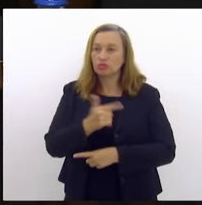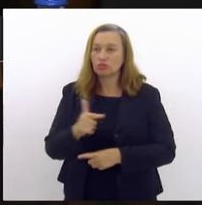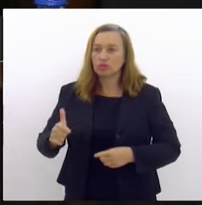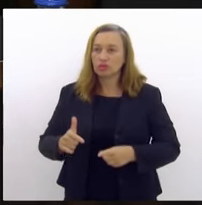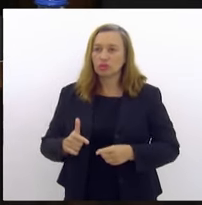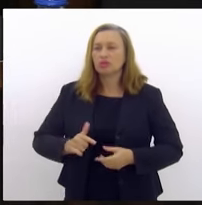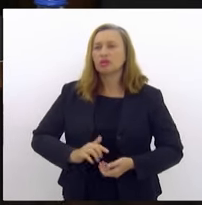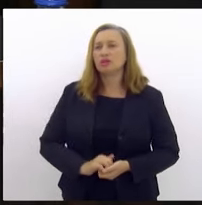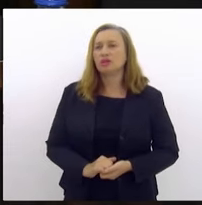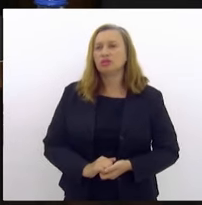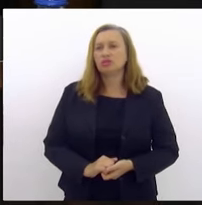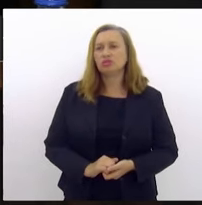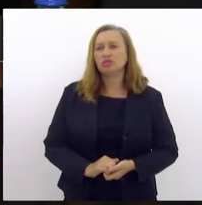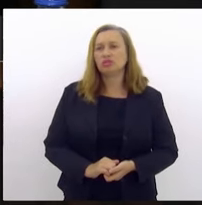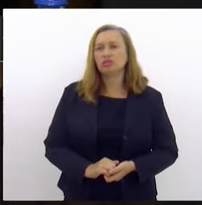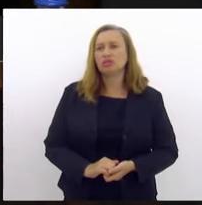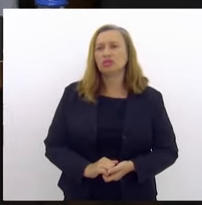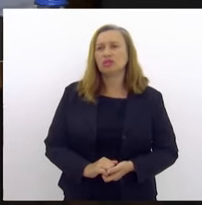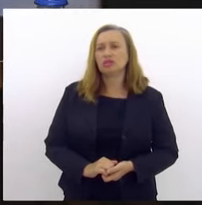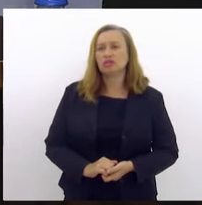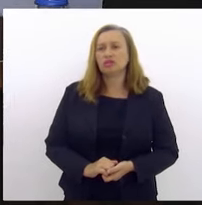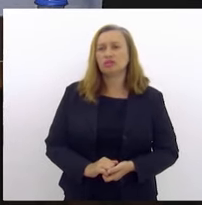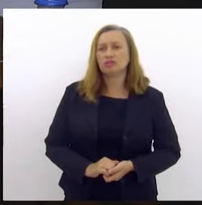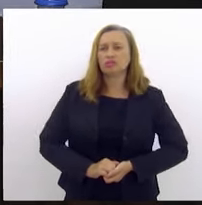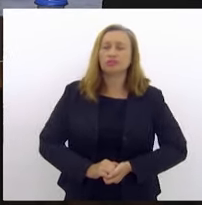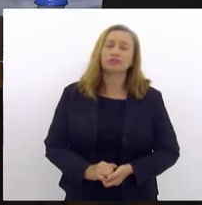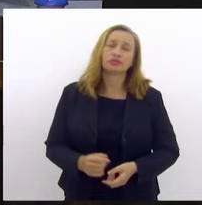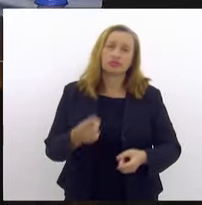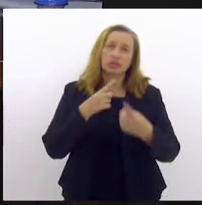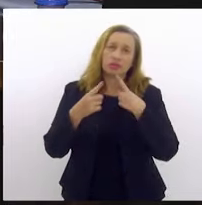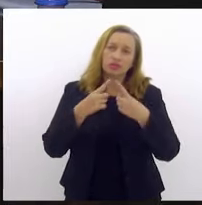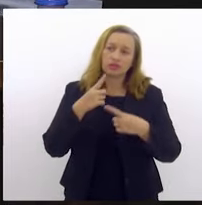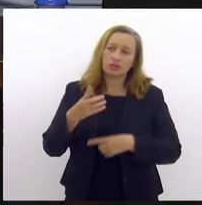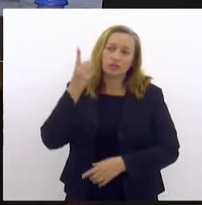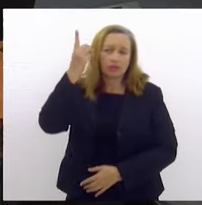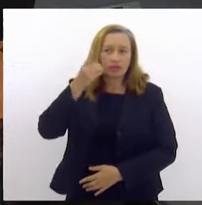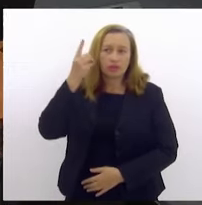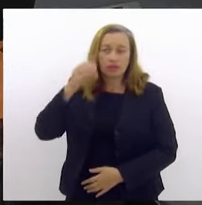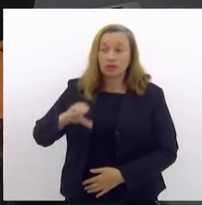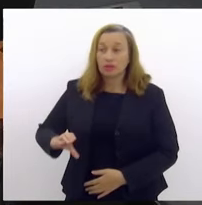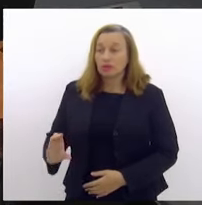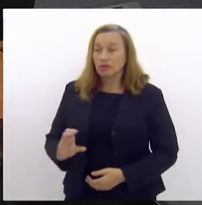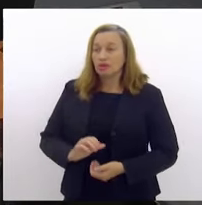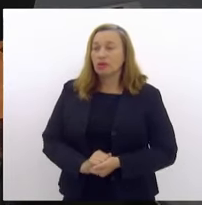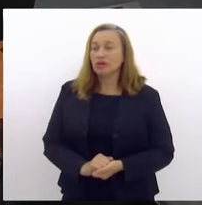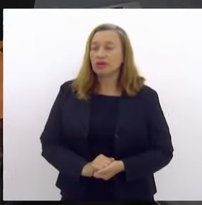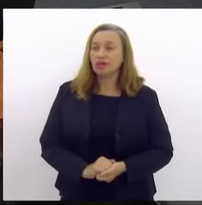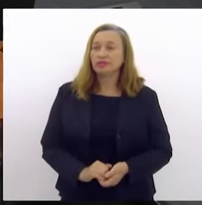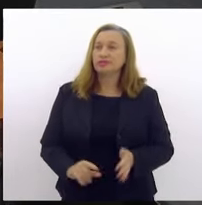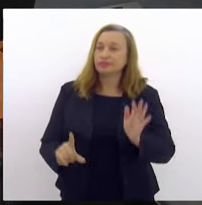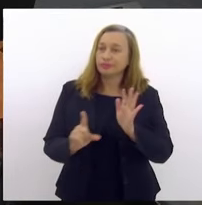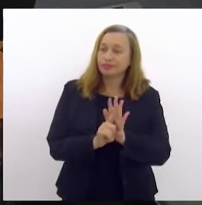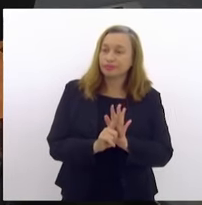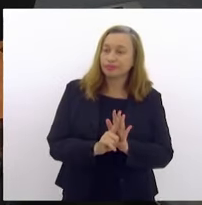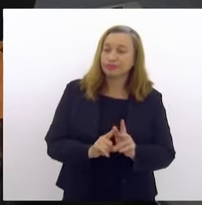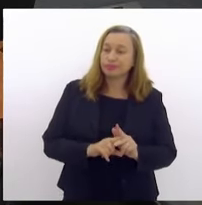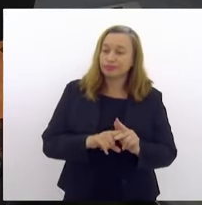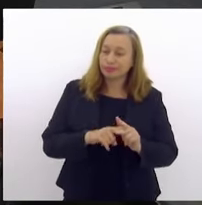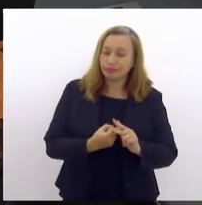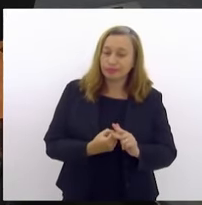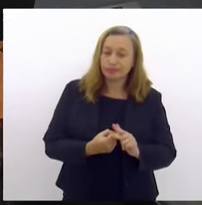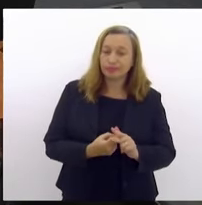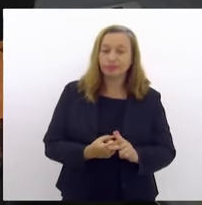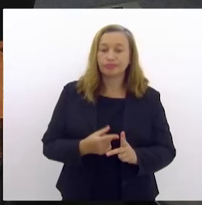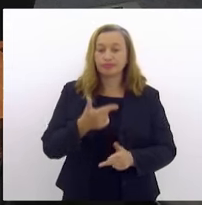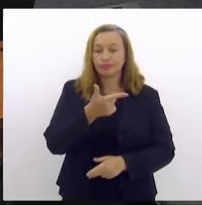discutir. Rapidíssimo, deputada Tia Ju. Para discutir o deputado Carlos Mink. Essa lei que a gente está alterando, de